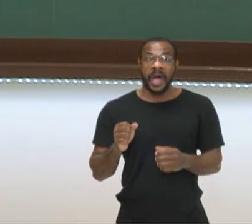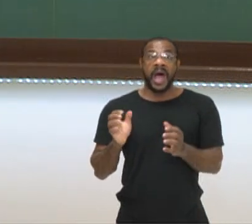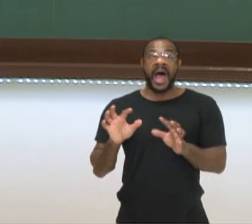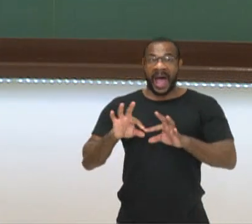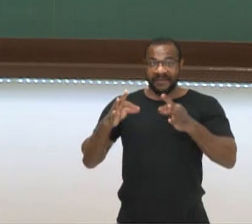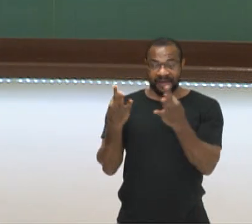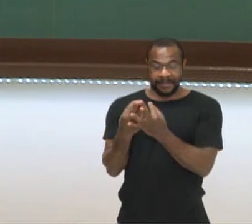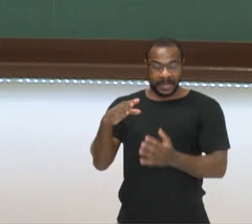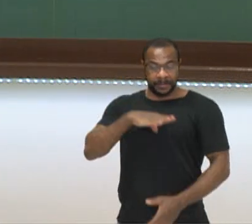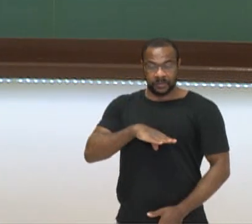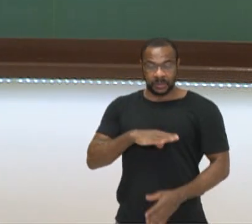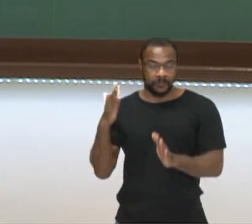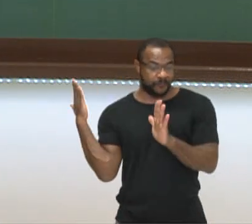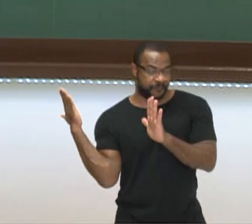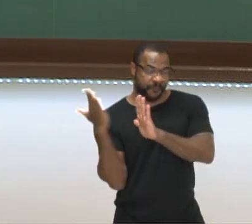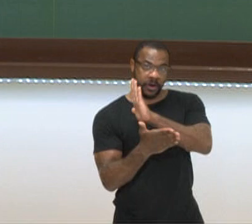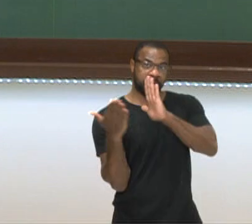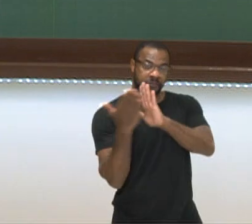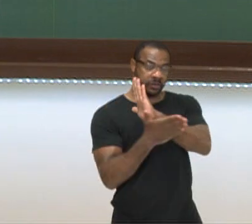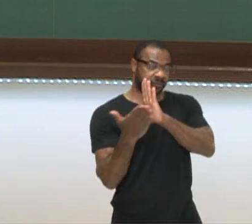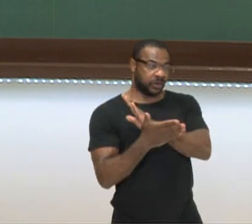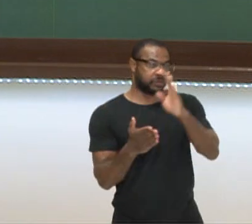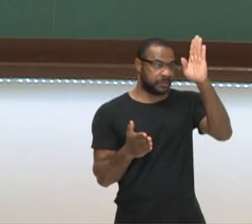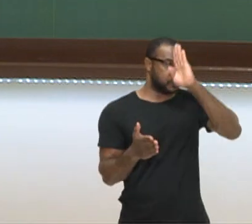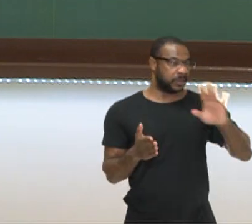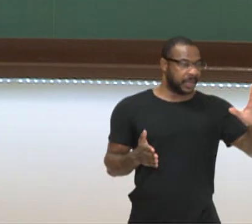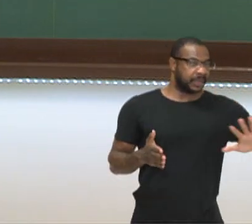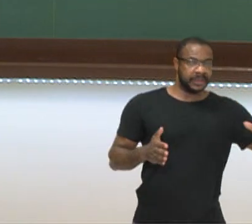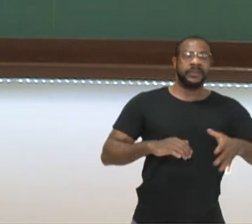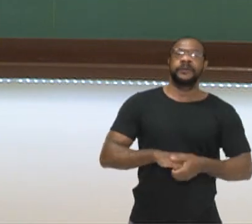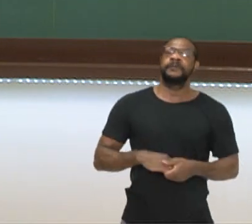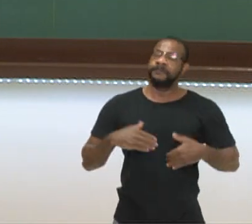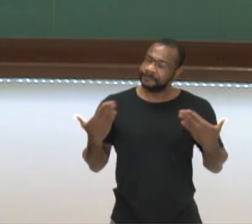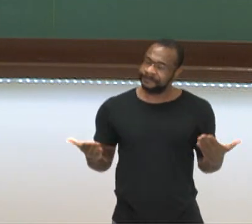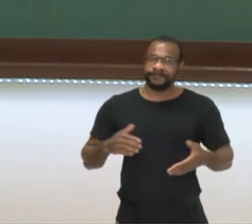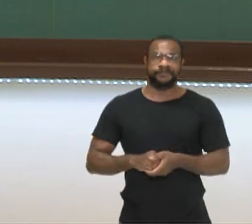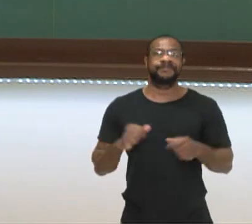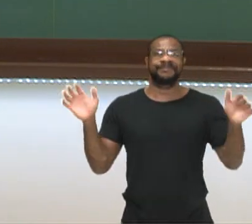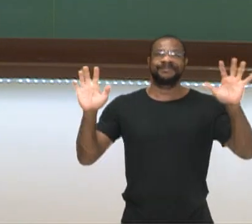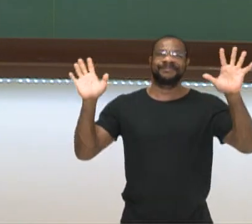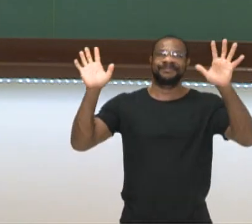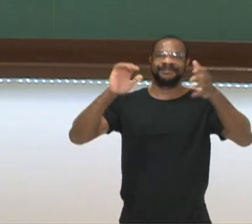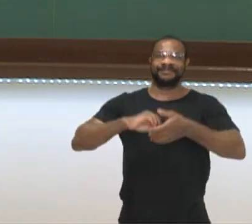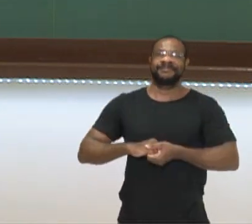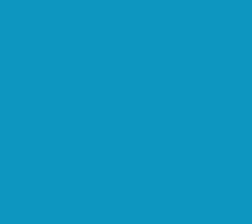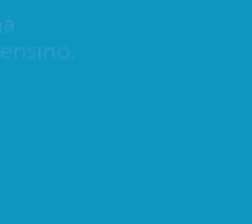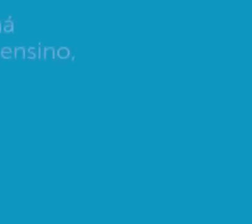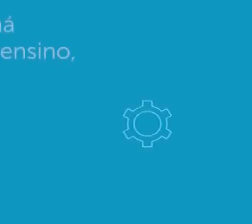mais uma parte da história do nosso país. É isso, pessoal. Até a próxima.